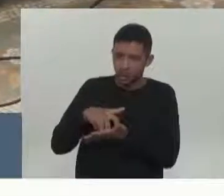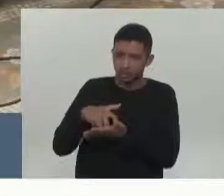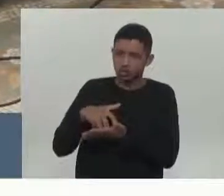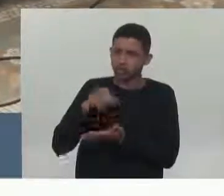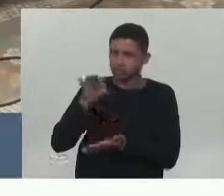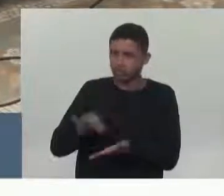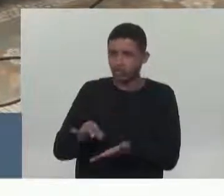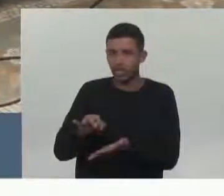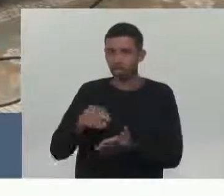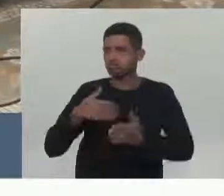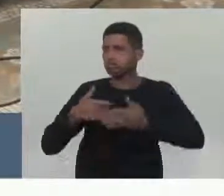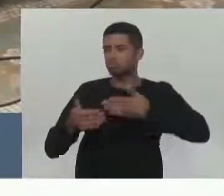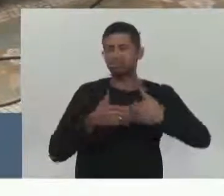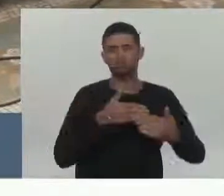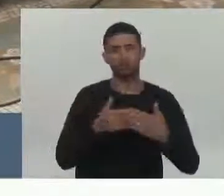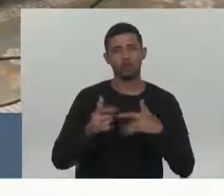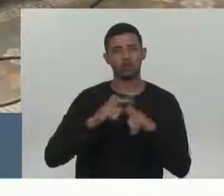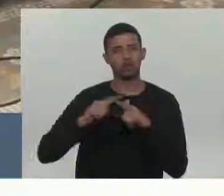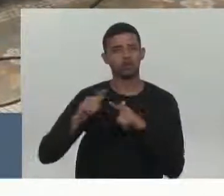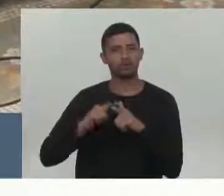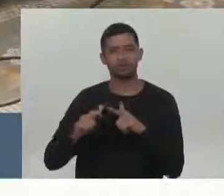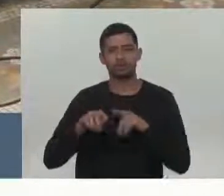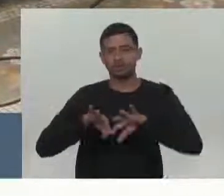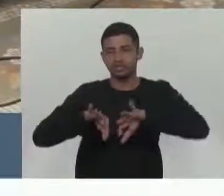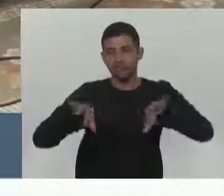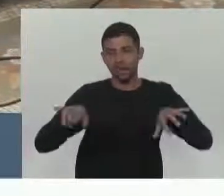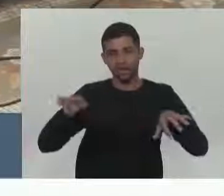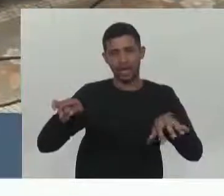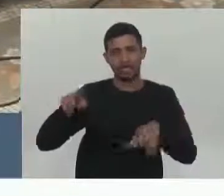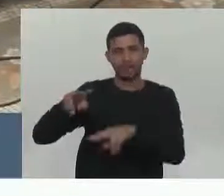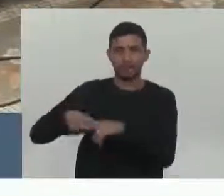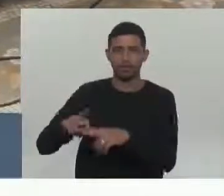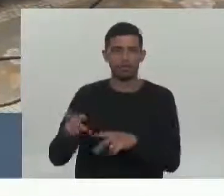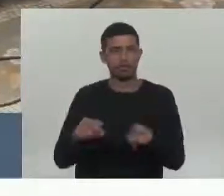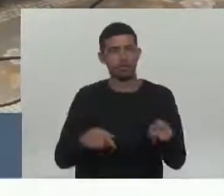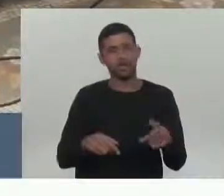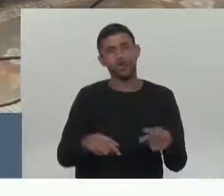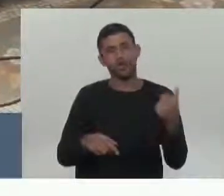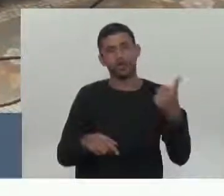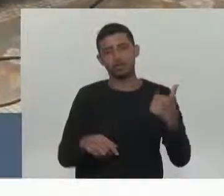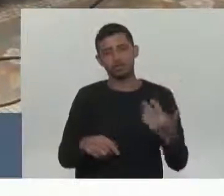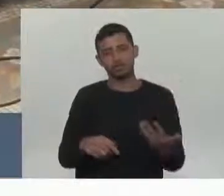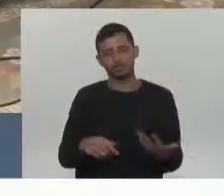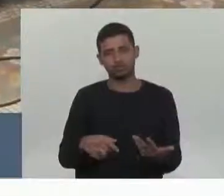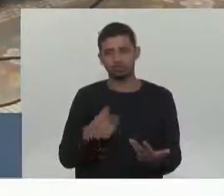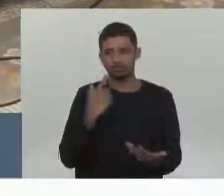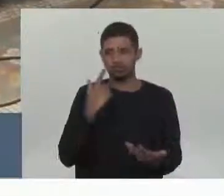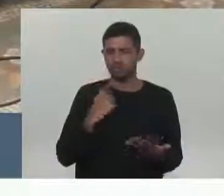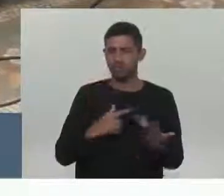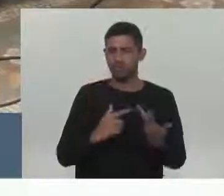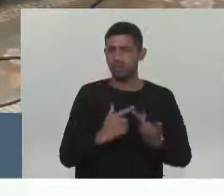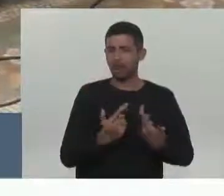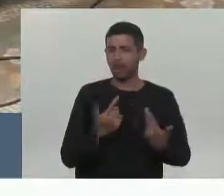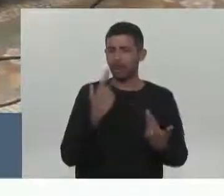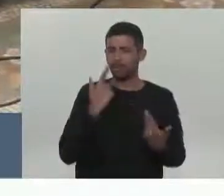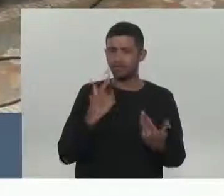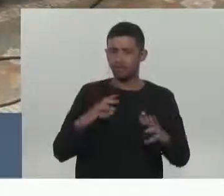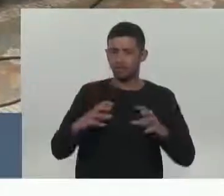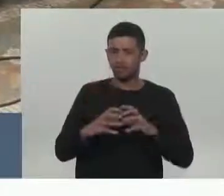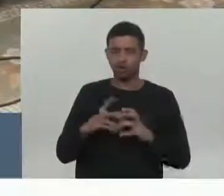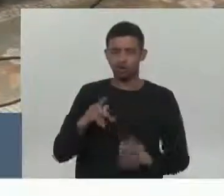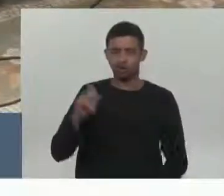em qualquer situação separado dos demais presos, ter prioridade, etc, etc. Ou seja, o pessoal não